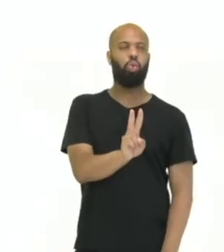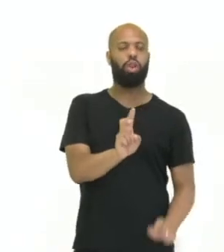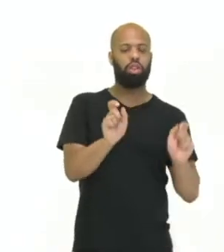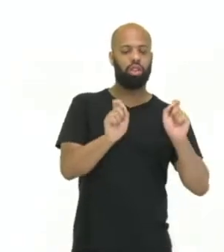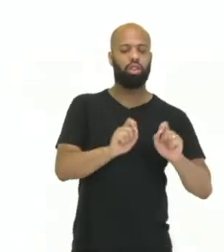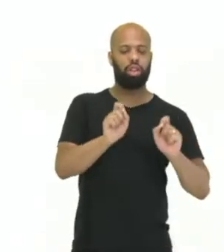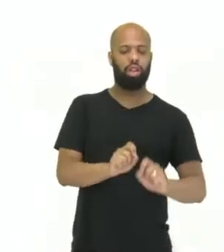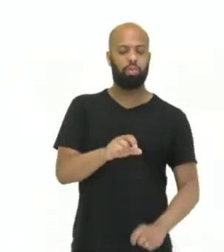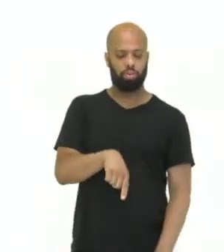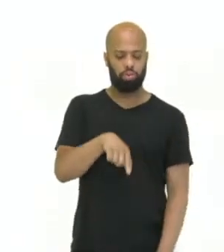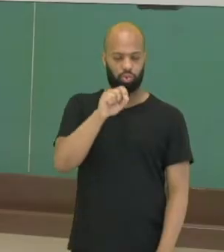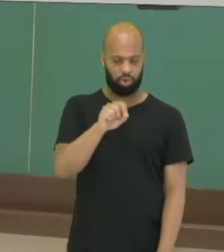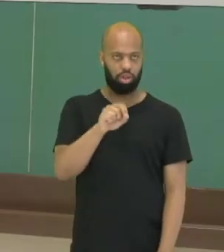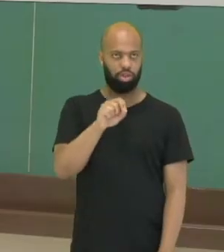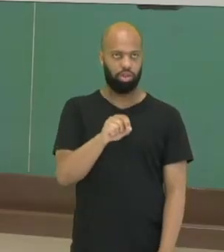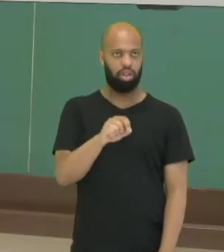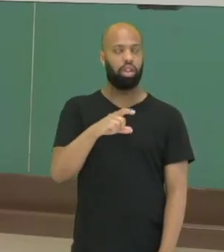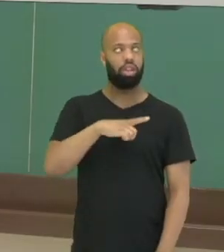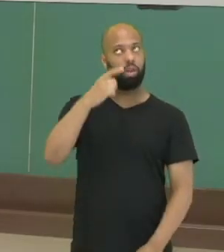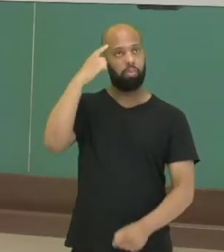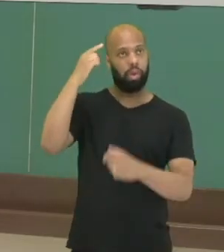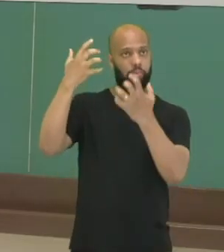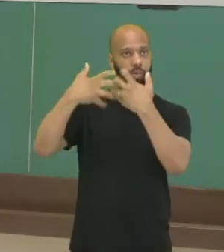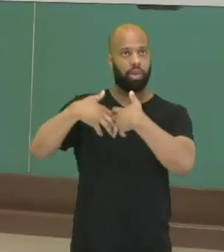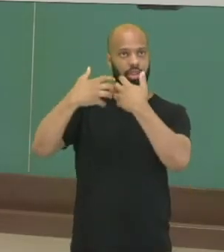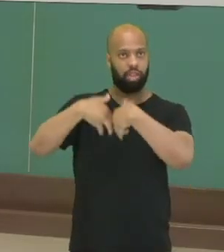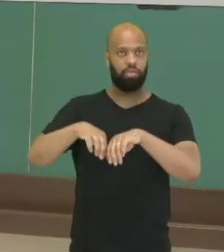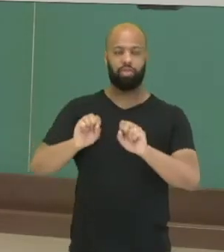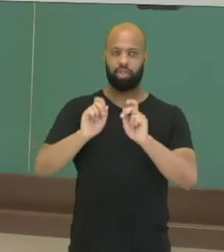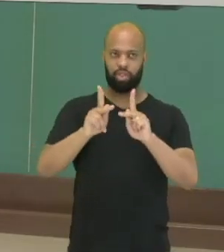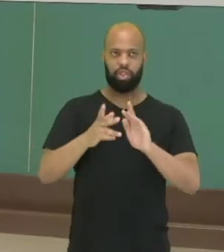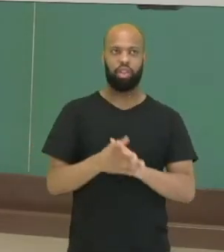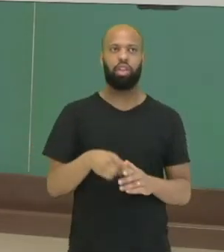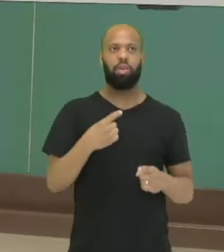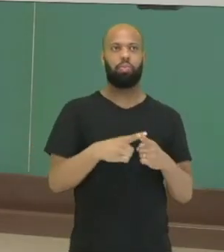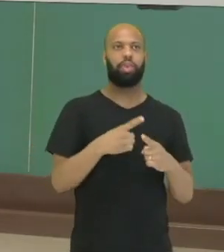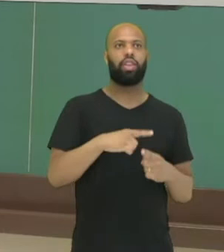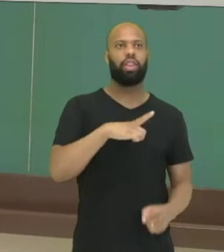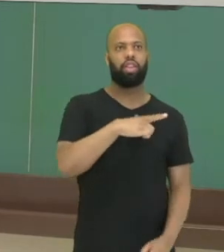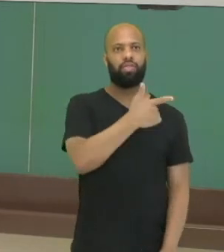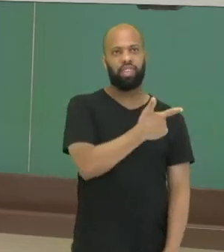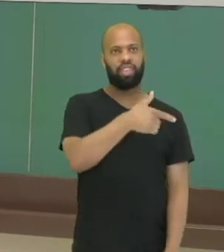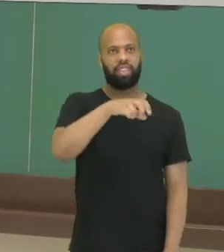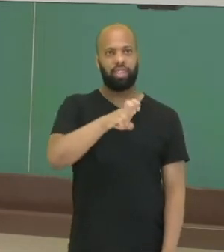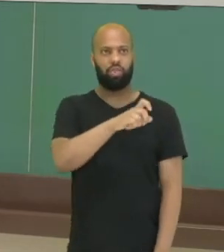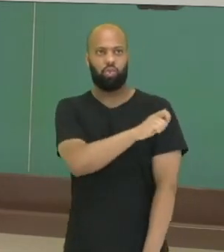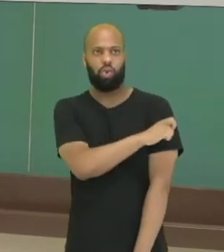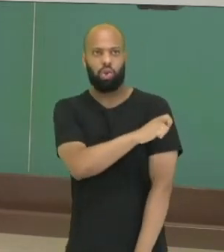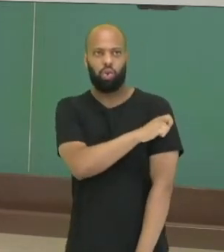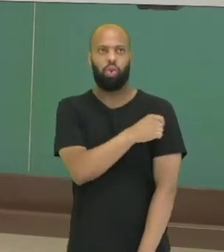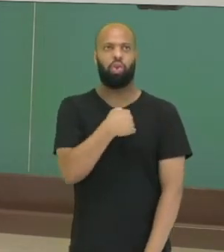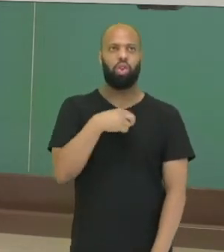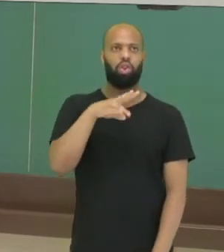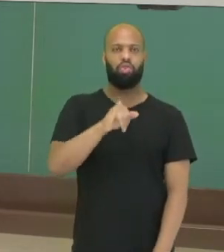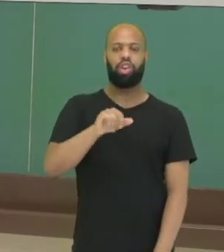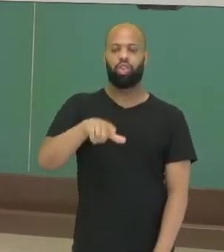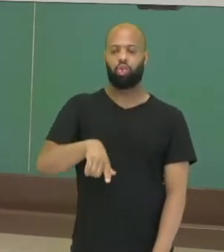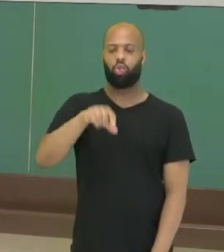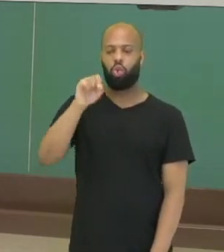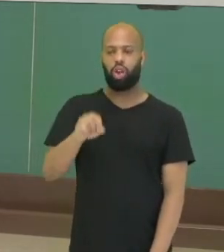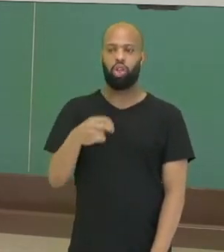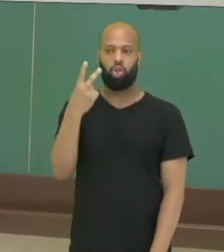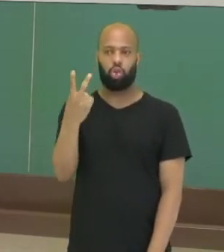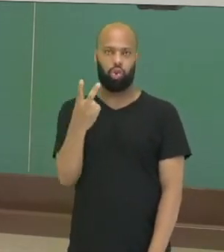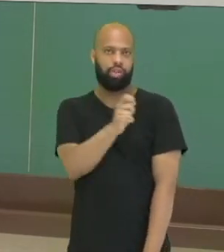formada? Esse aqui nós vamos ter que pensar um pouquinho, gente. Pensa comigo. Se eu escolher um